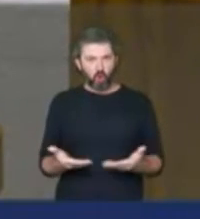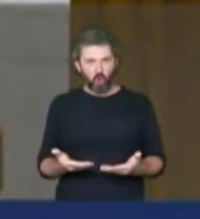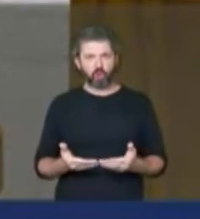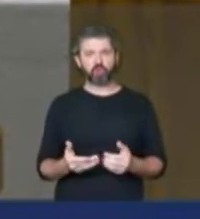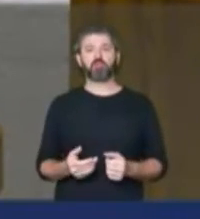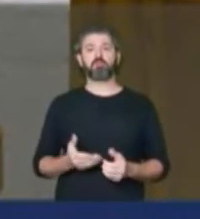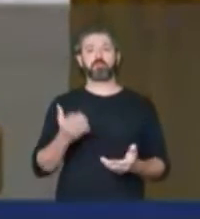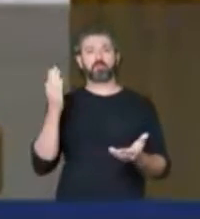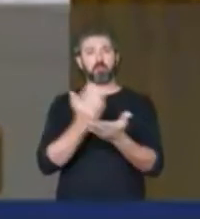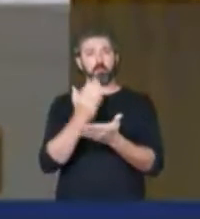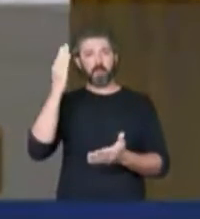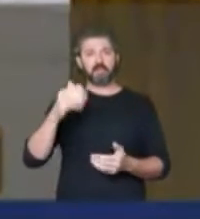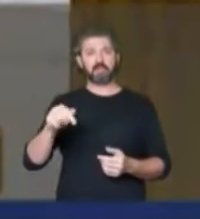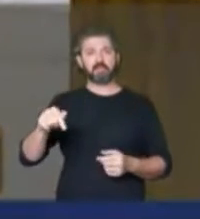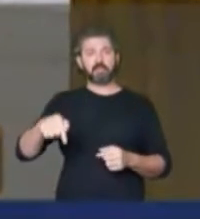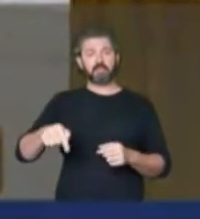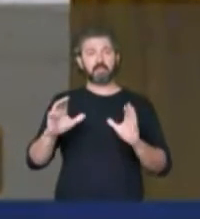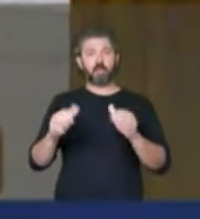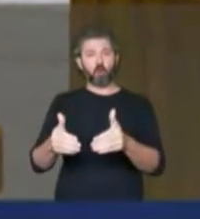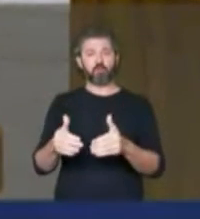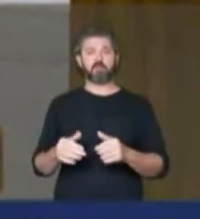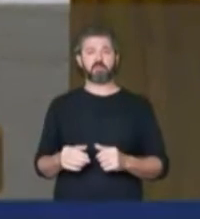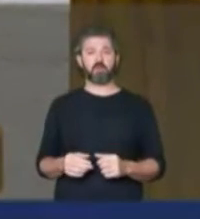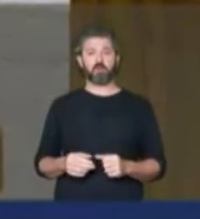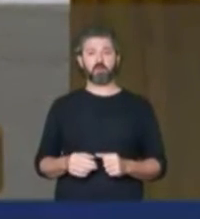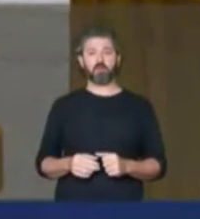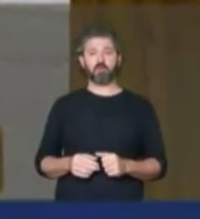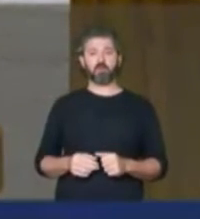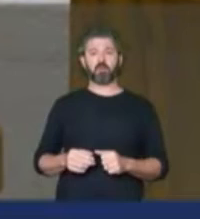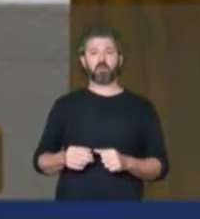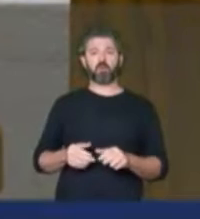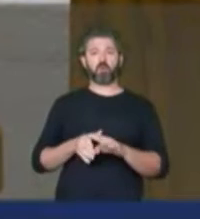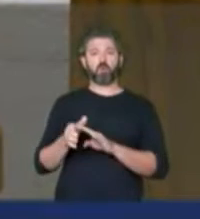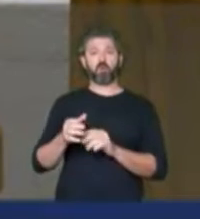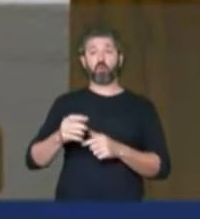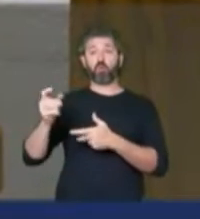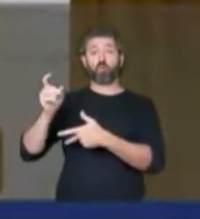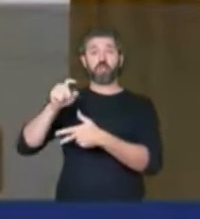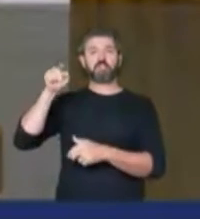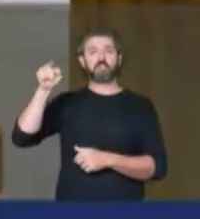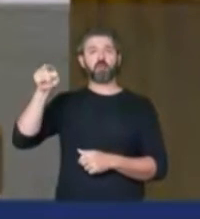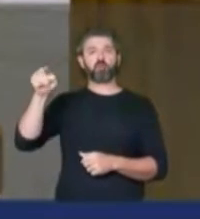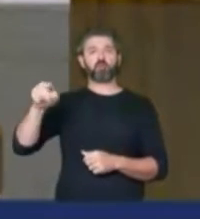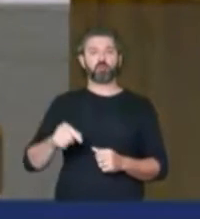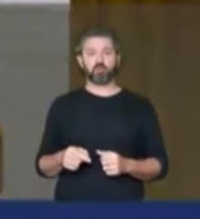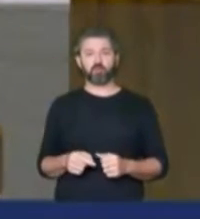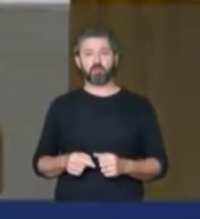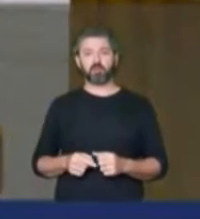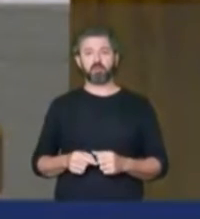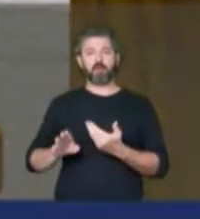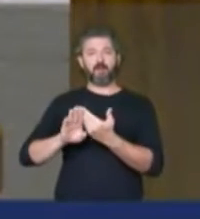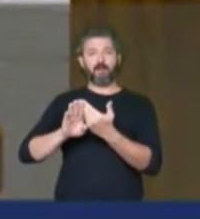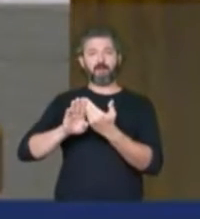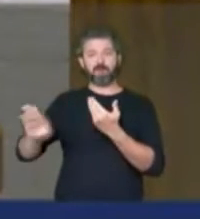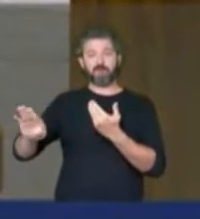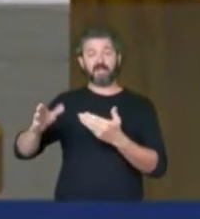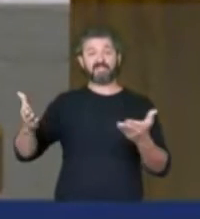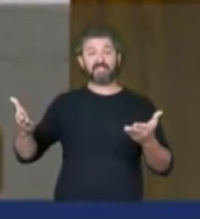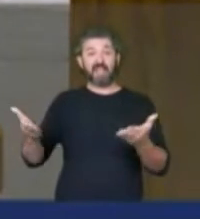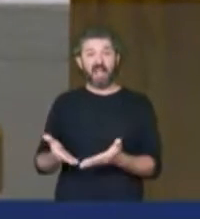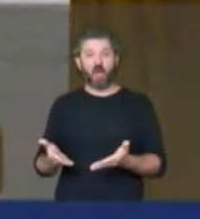hoje aprovamos nessa comissão externa a indicação ao Poder Executivo para o